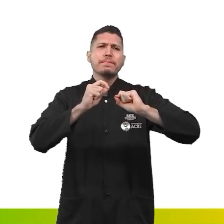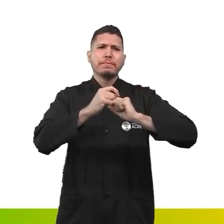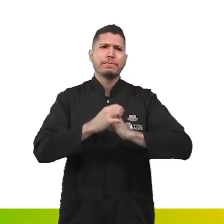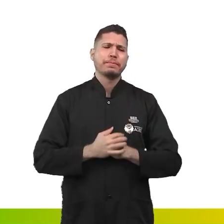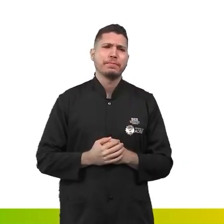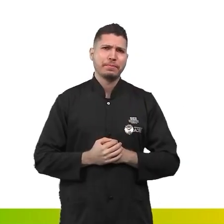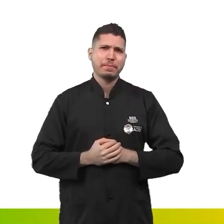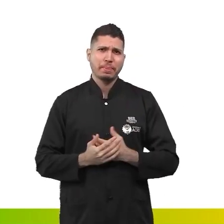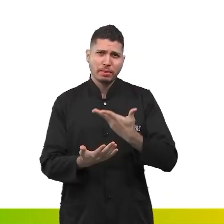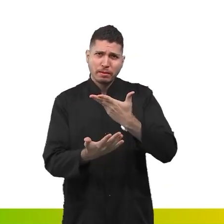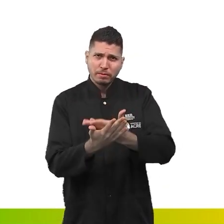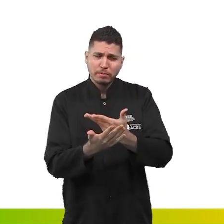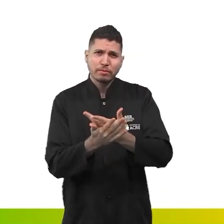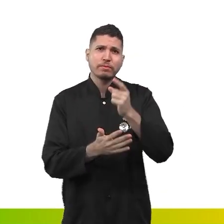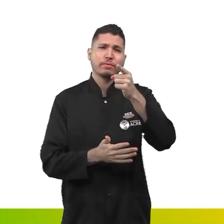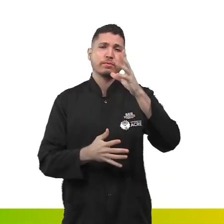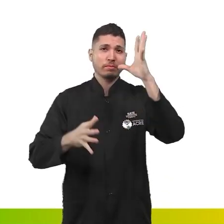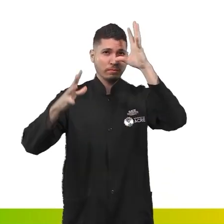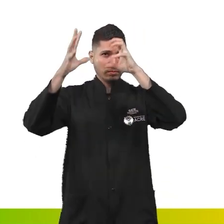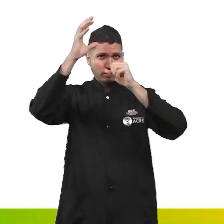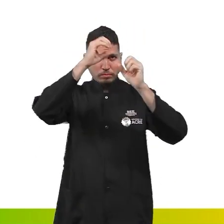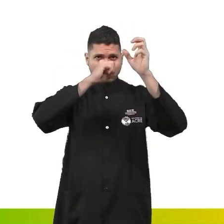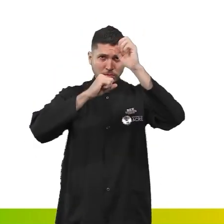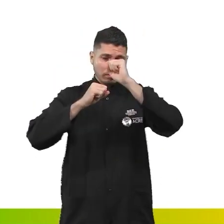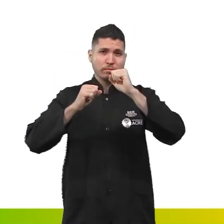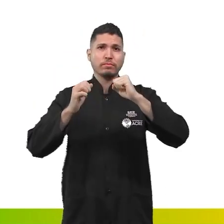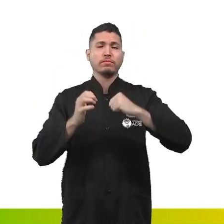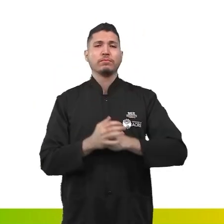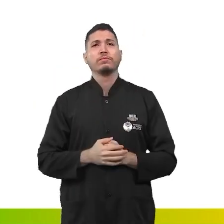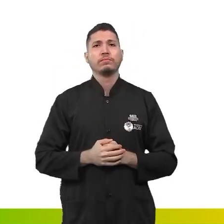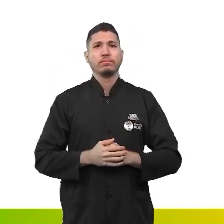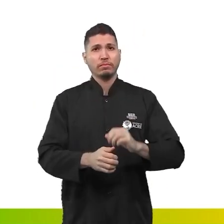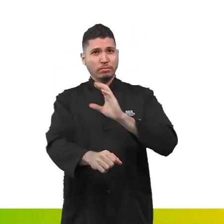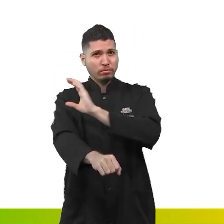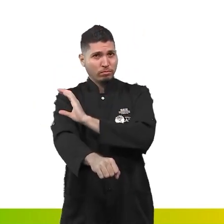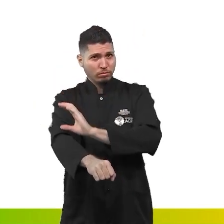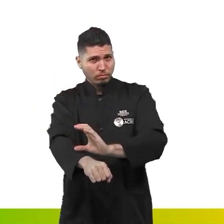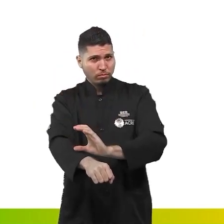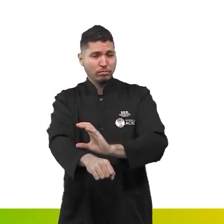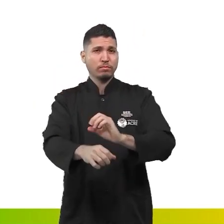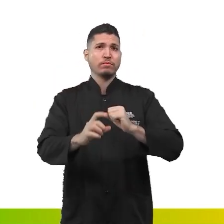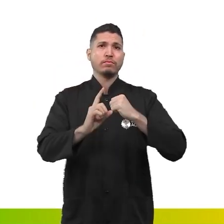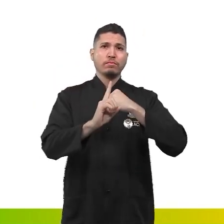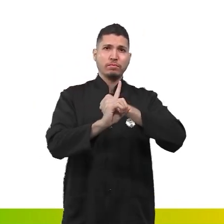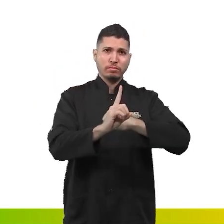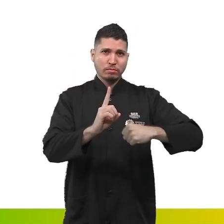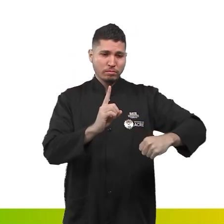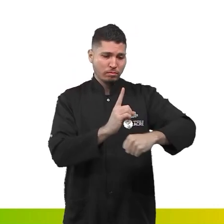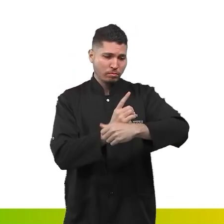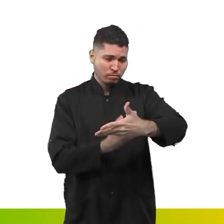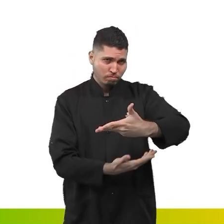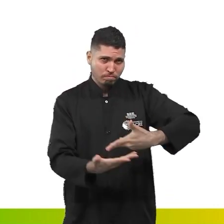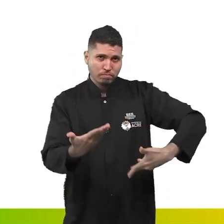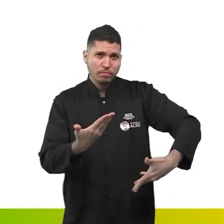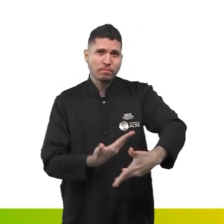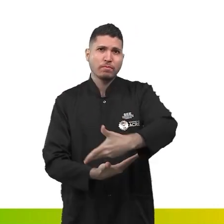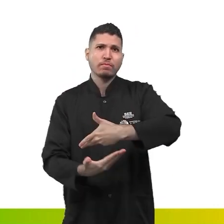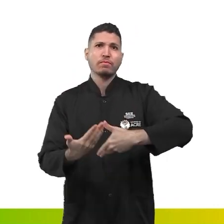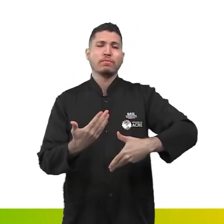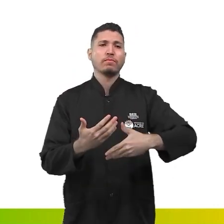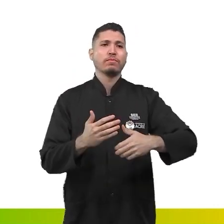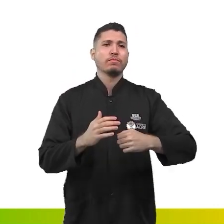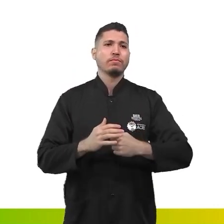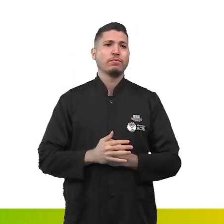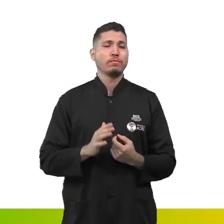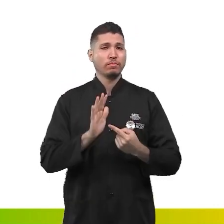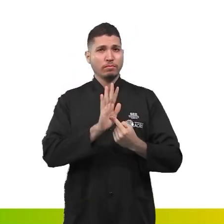aula, você aprendeu a respeito da cultura e a respeito da socialização. Então, aqui eu